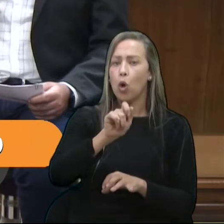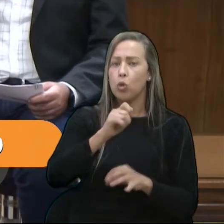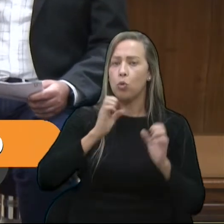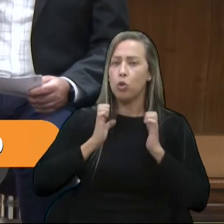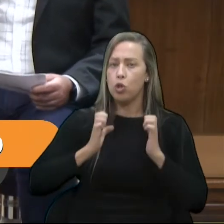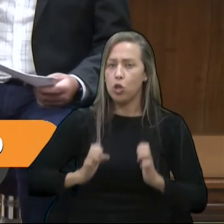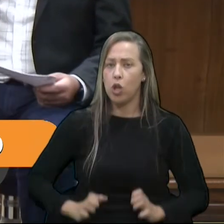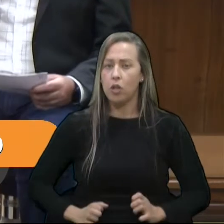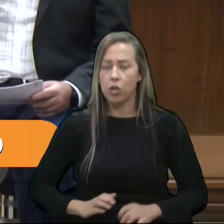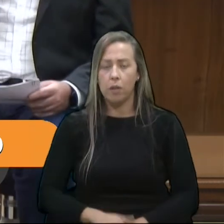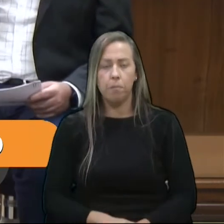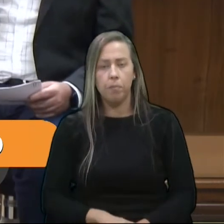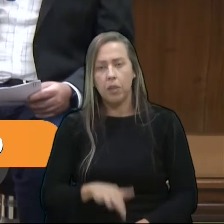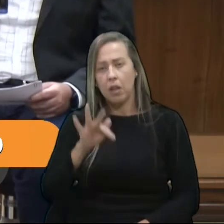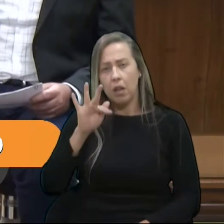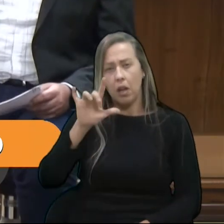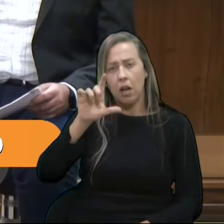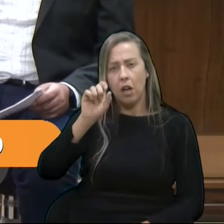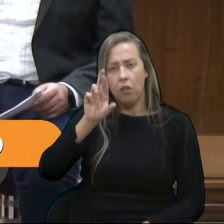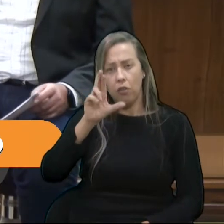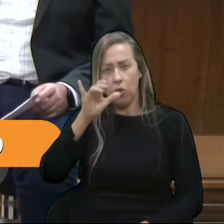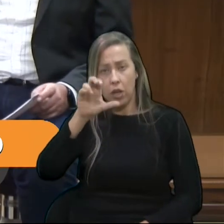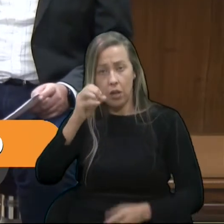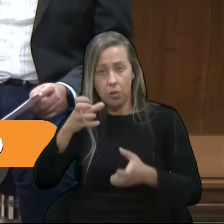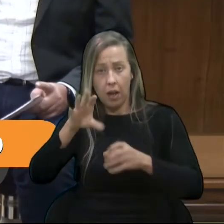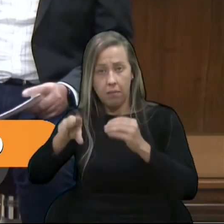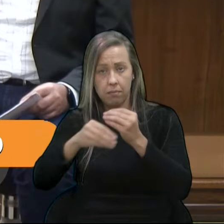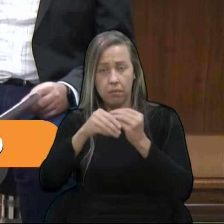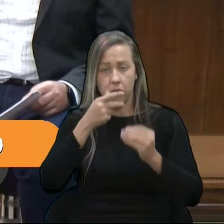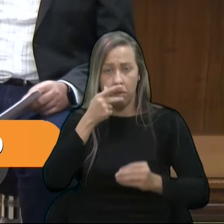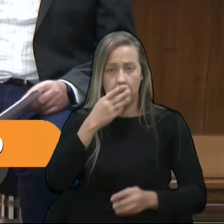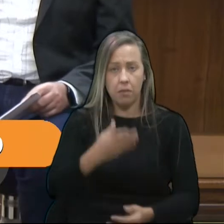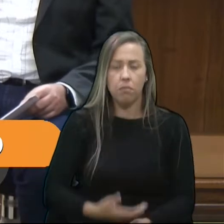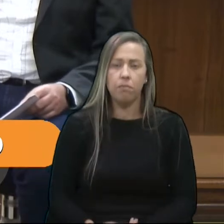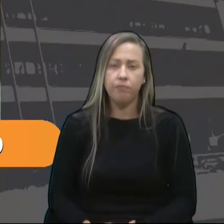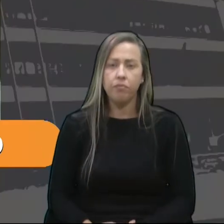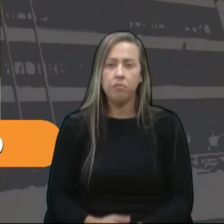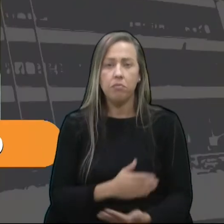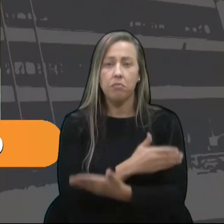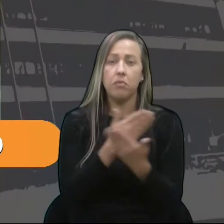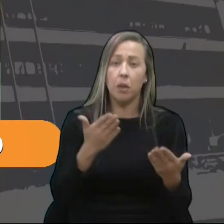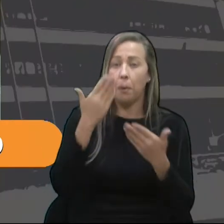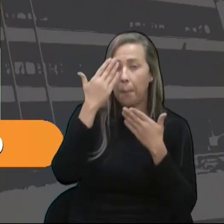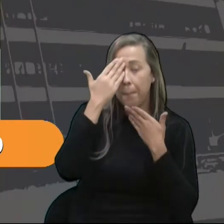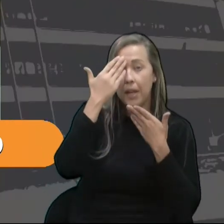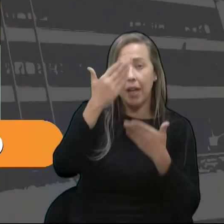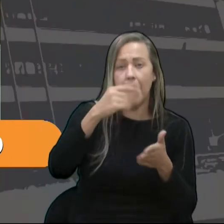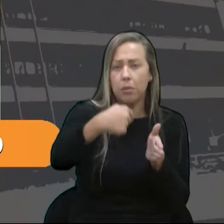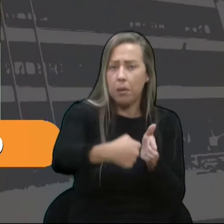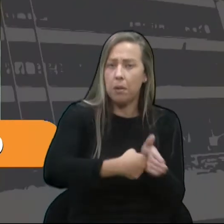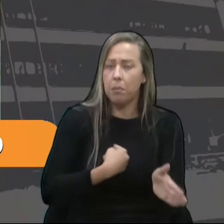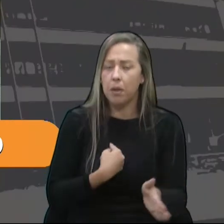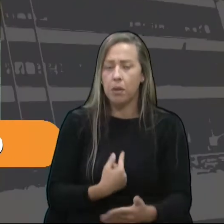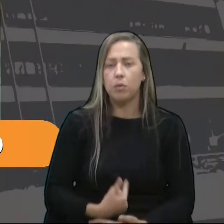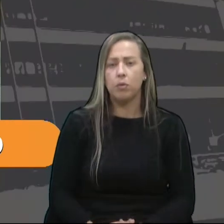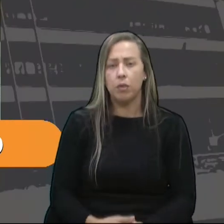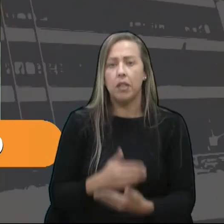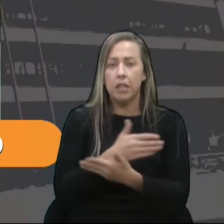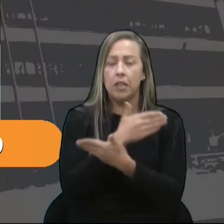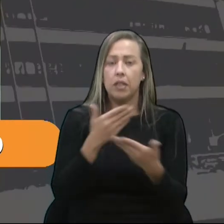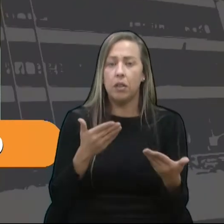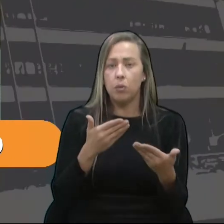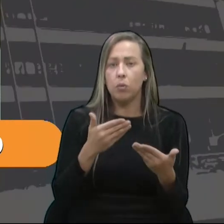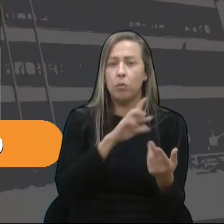O Floriano, se achar oportuno. Fábio, obrigado pela pergunta. já que você